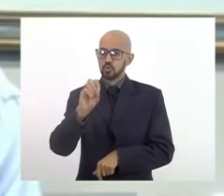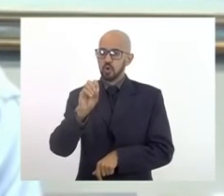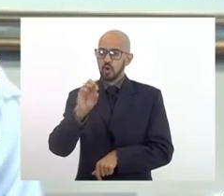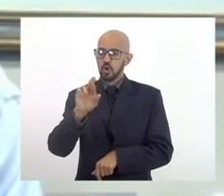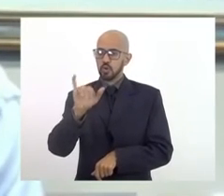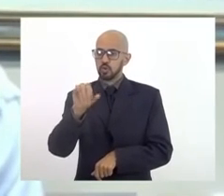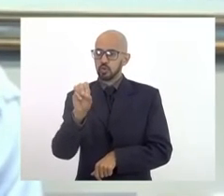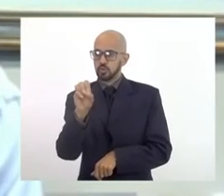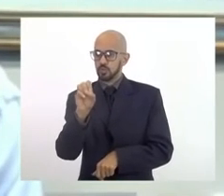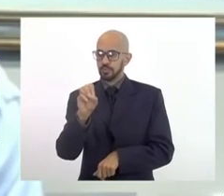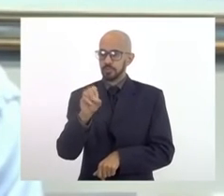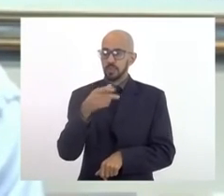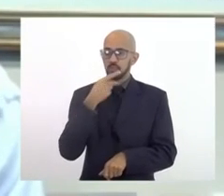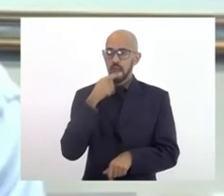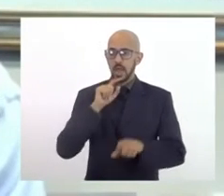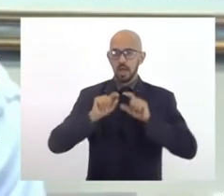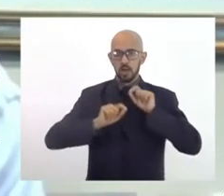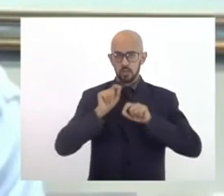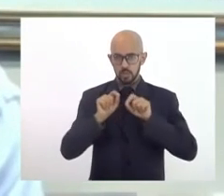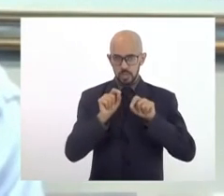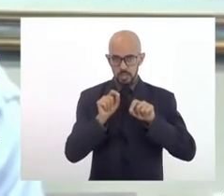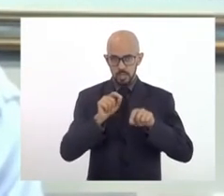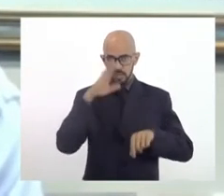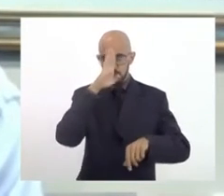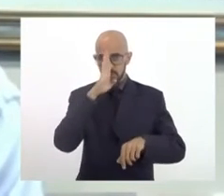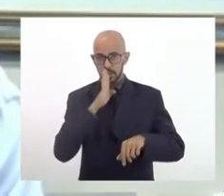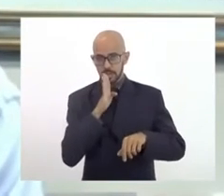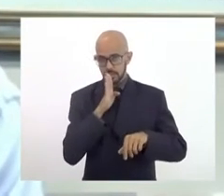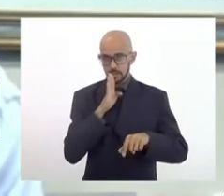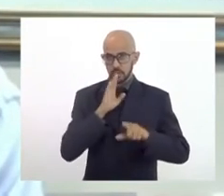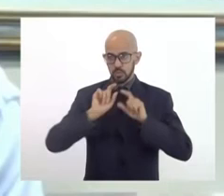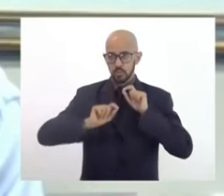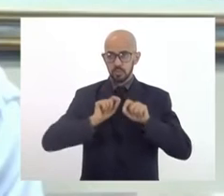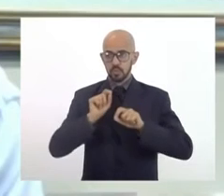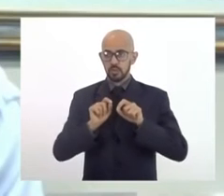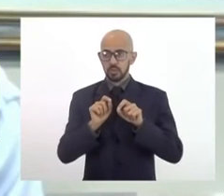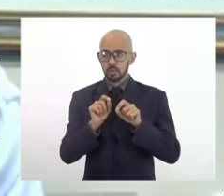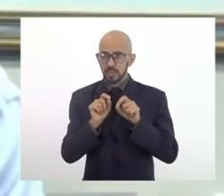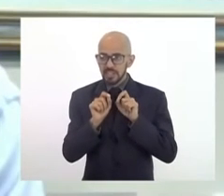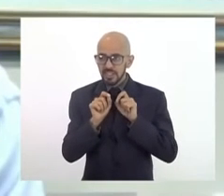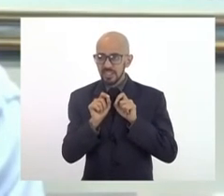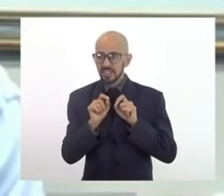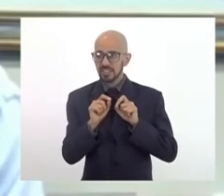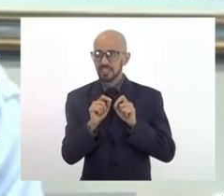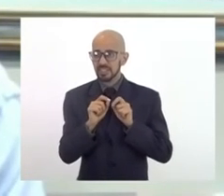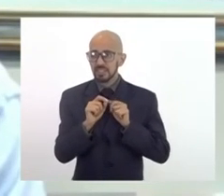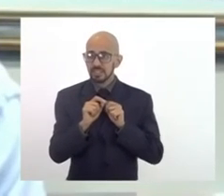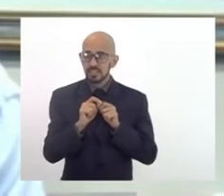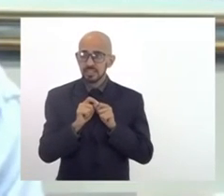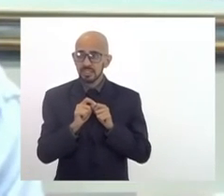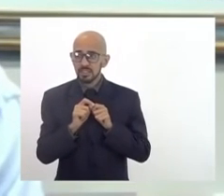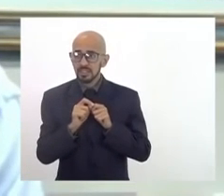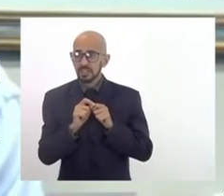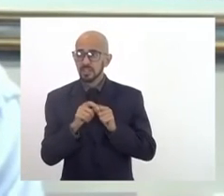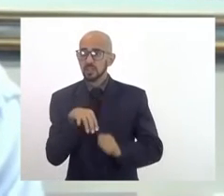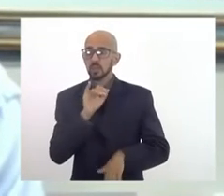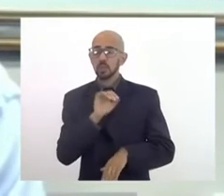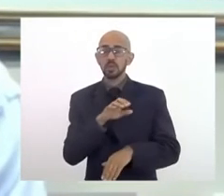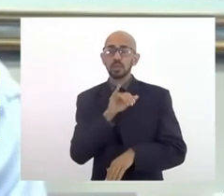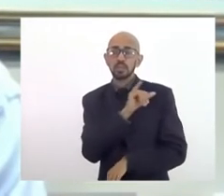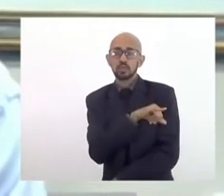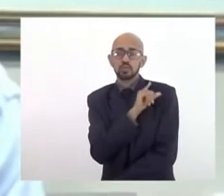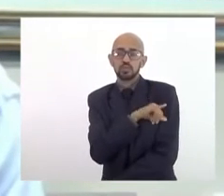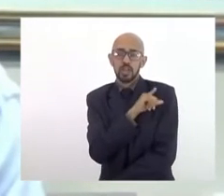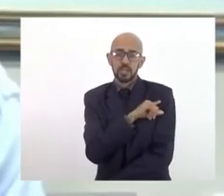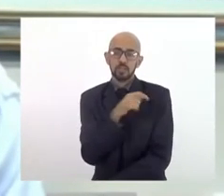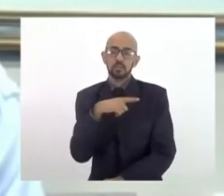e dizer que o Brasil deve a Baixada Fluminense. O Rio de Janeiro deve a Baixada Fluminense. Nós